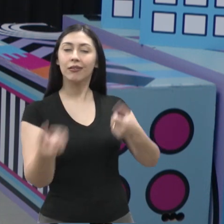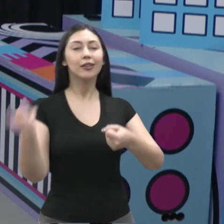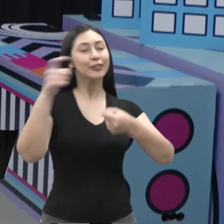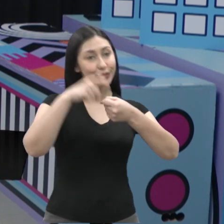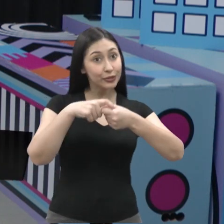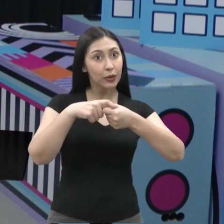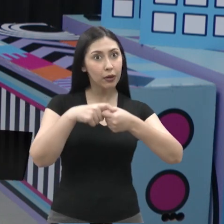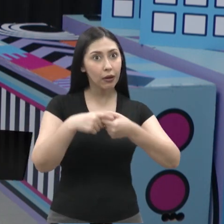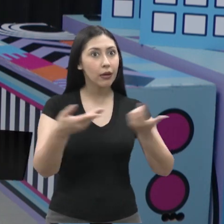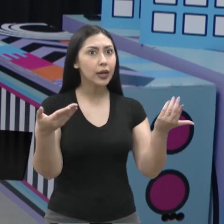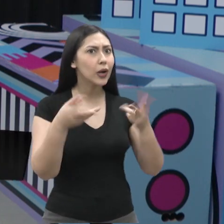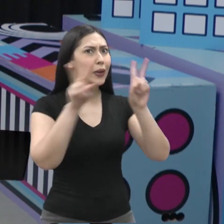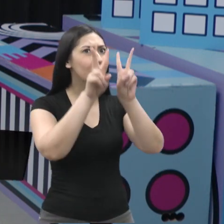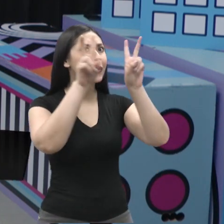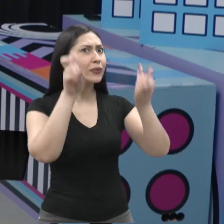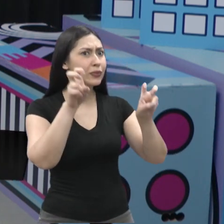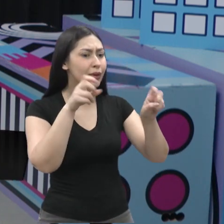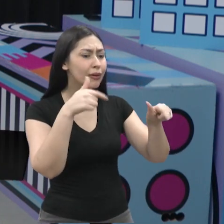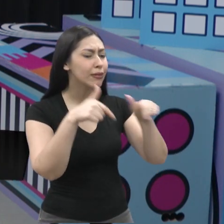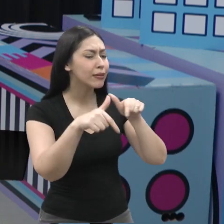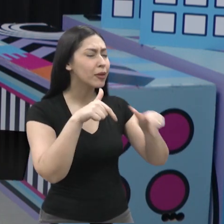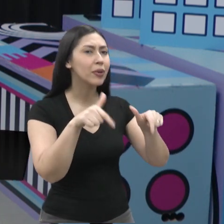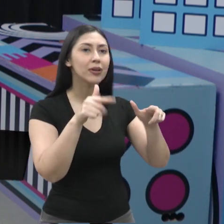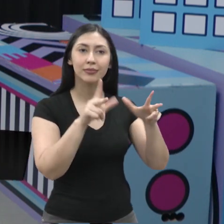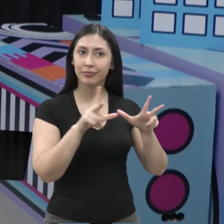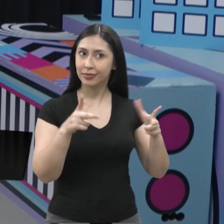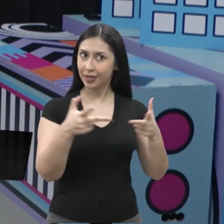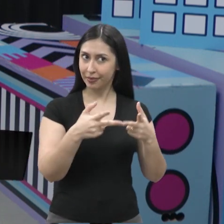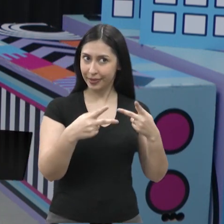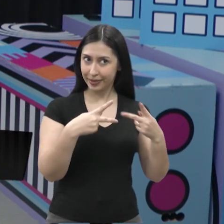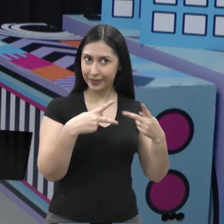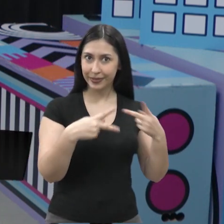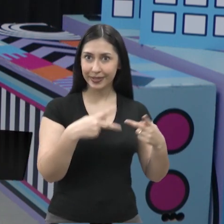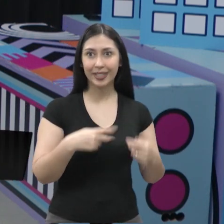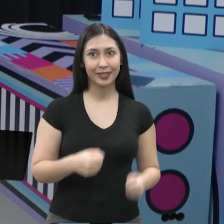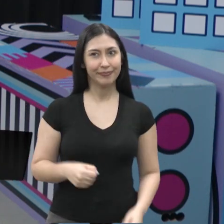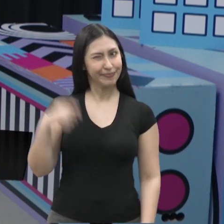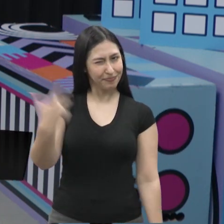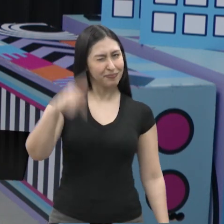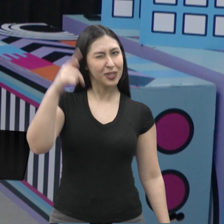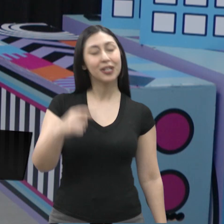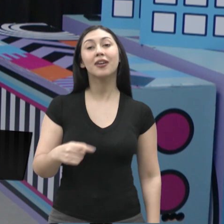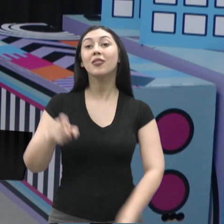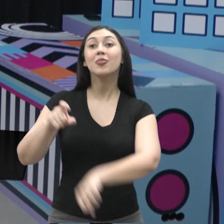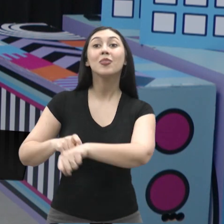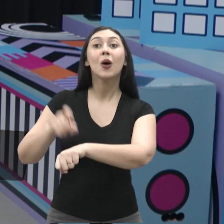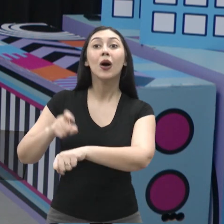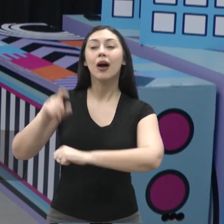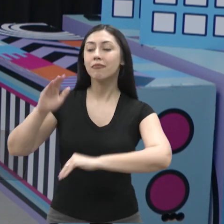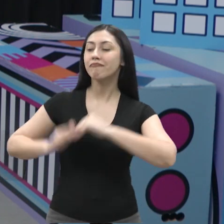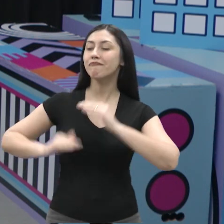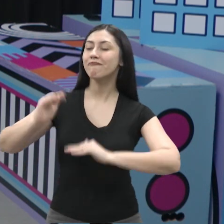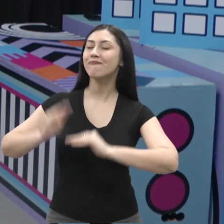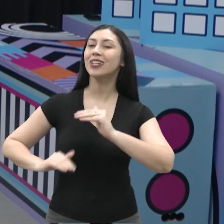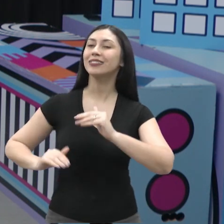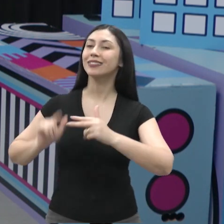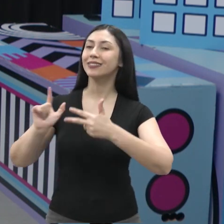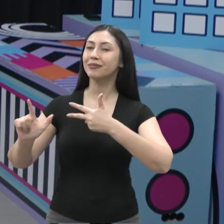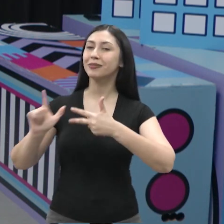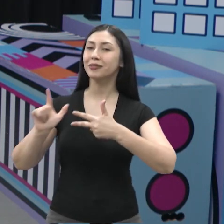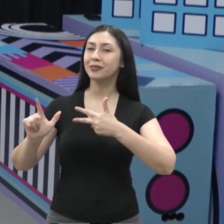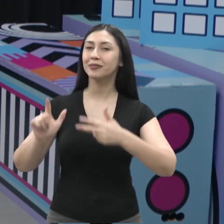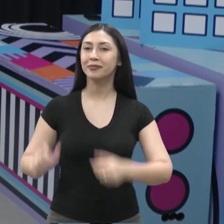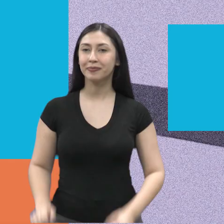Tá Ligado na Cidade está de volta e bora então falar dos trabalhos da Câmara Municipal de São José dos Campos? Bora! Chegou a hora do nosso quadro